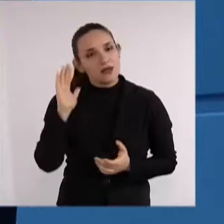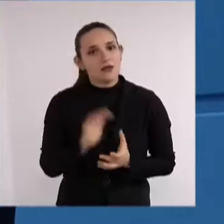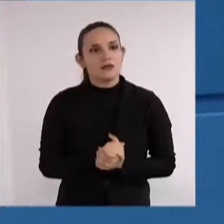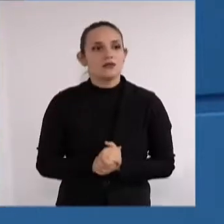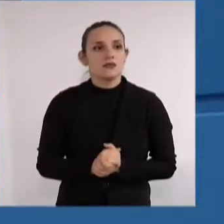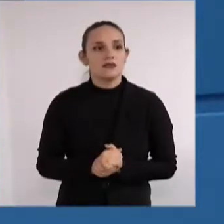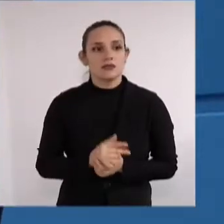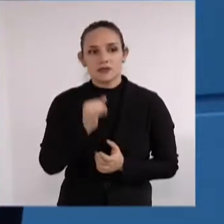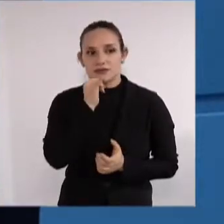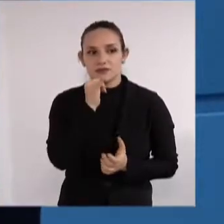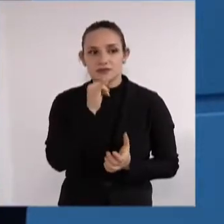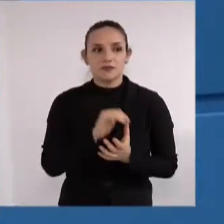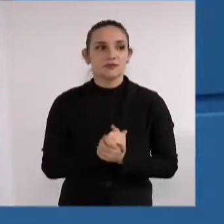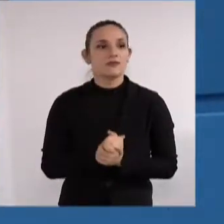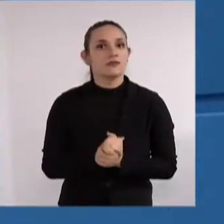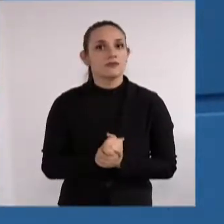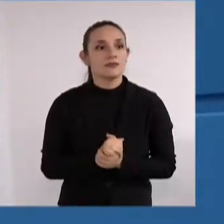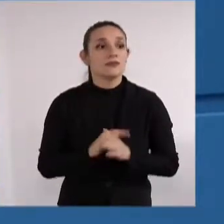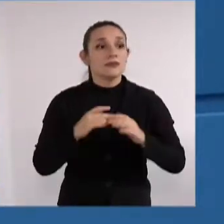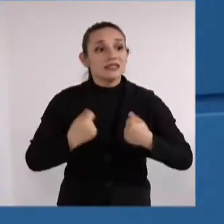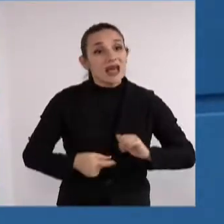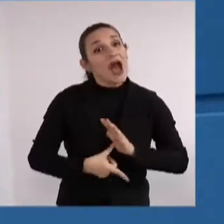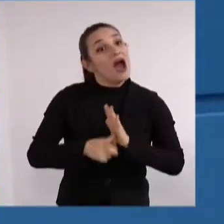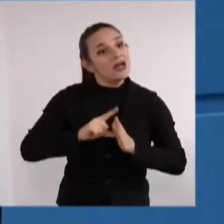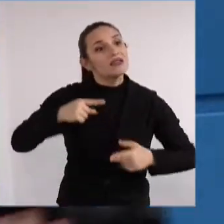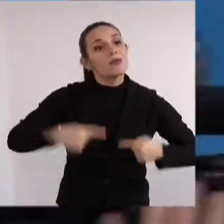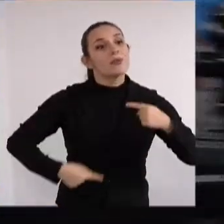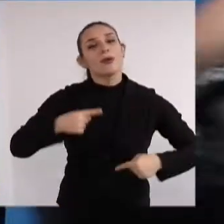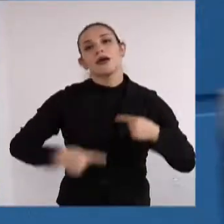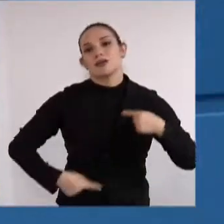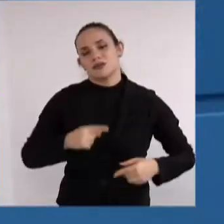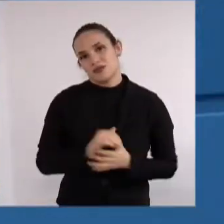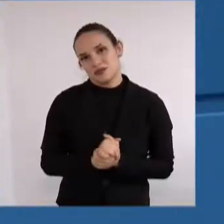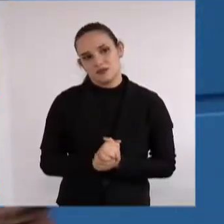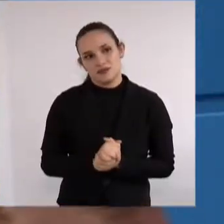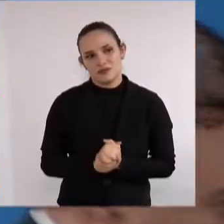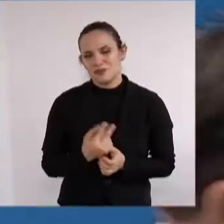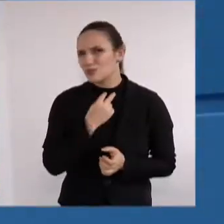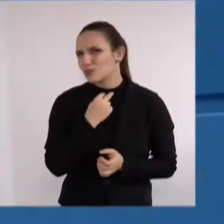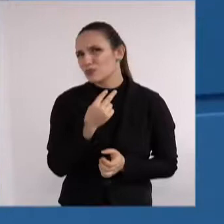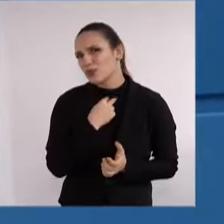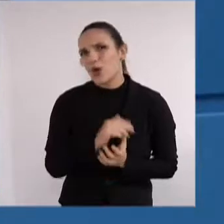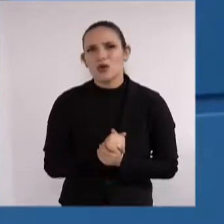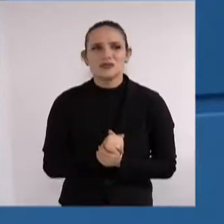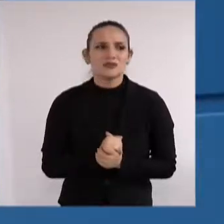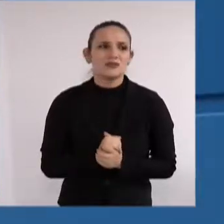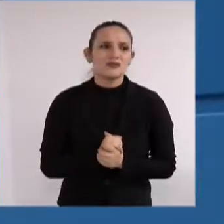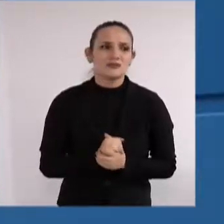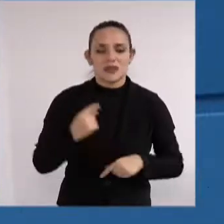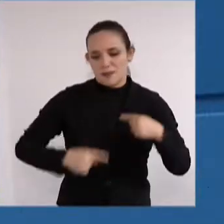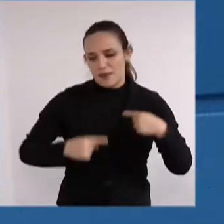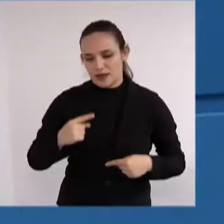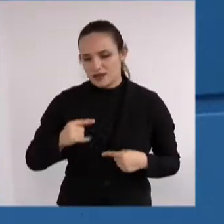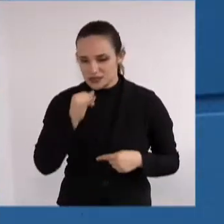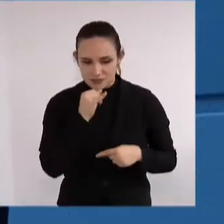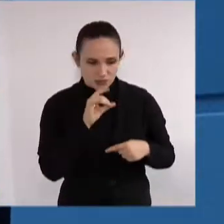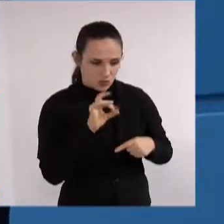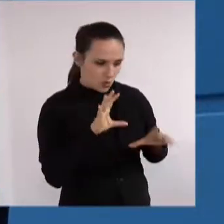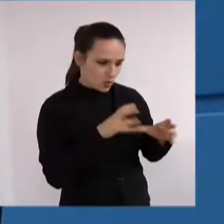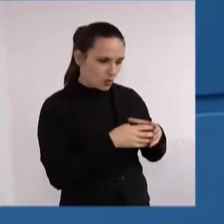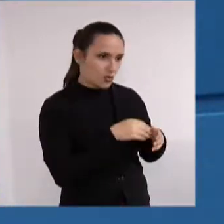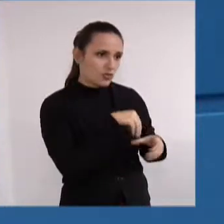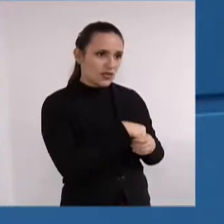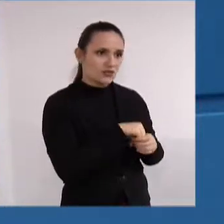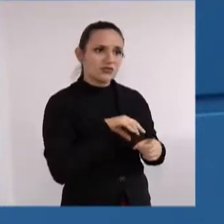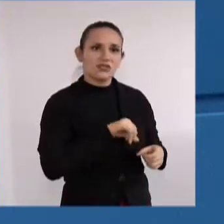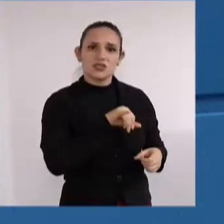para tentar alegar e haver um debate. O debate, deputado, não pode só entre os membros da comissão. Eu